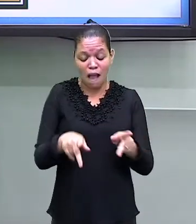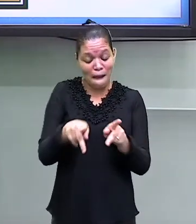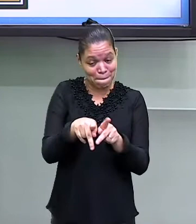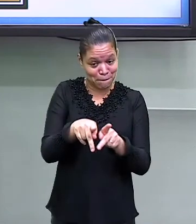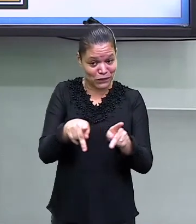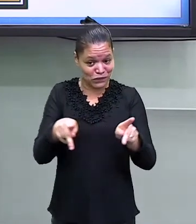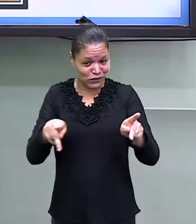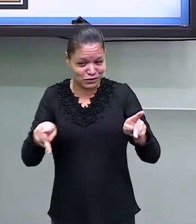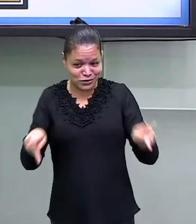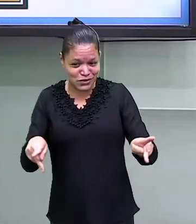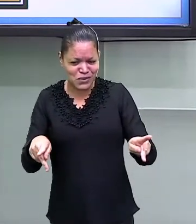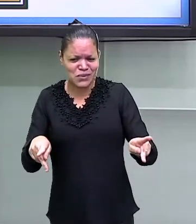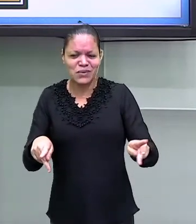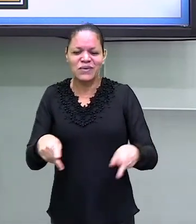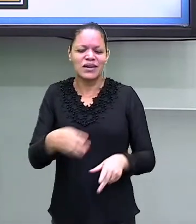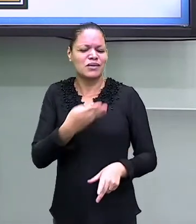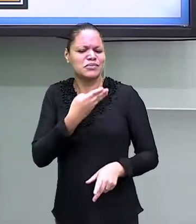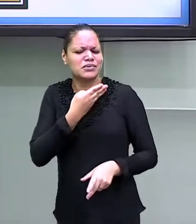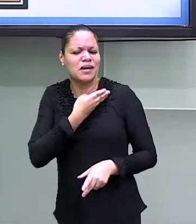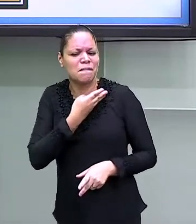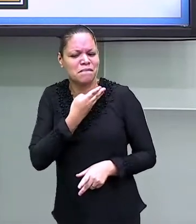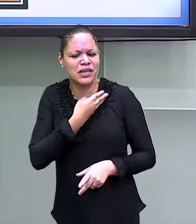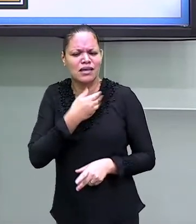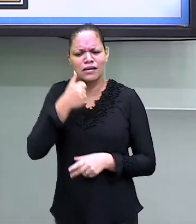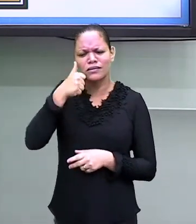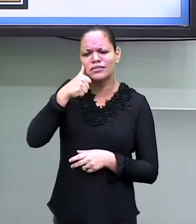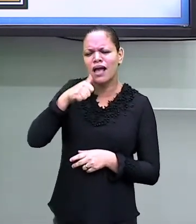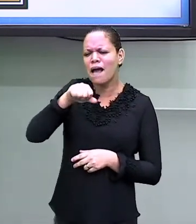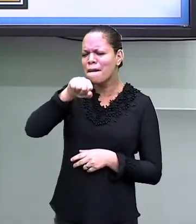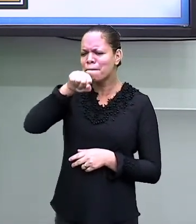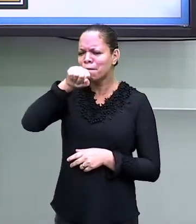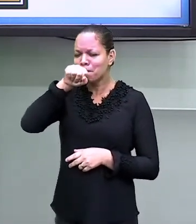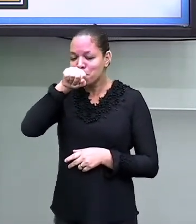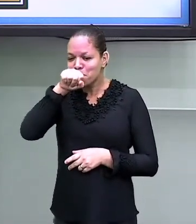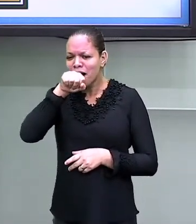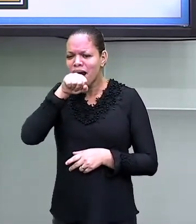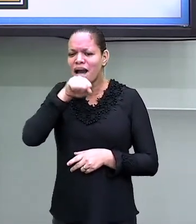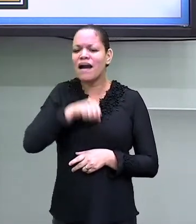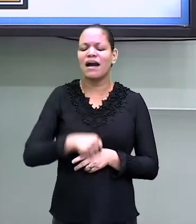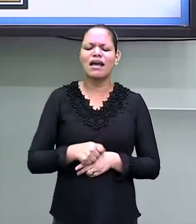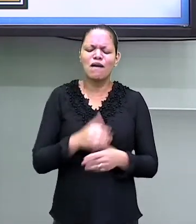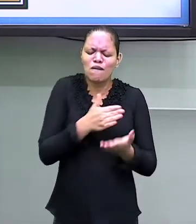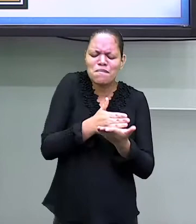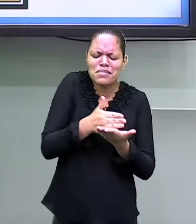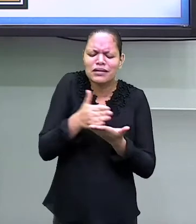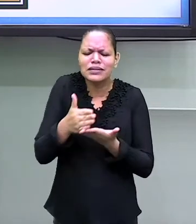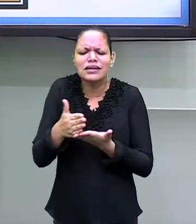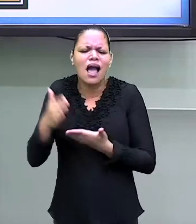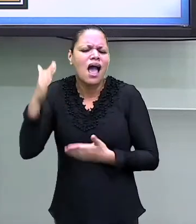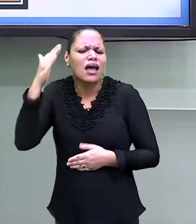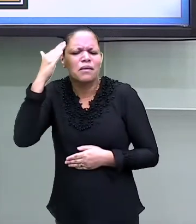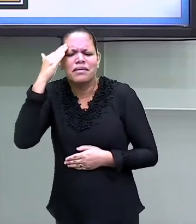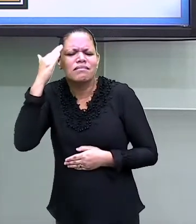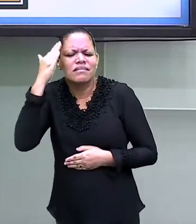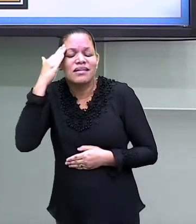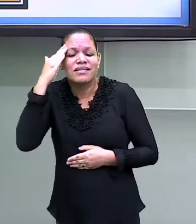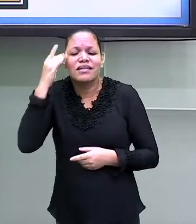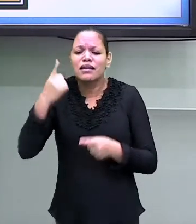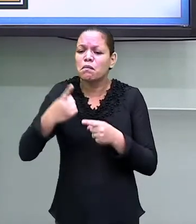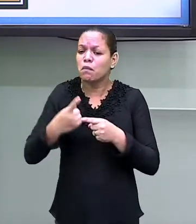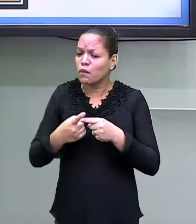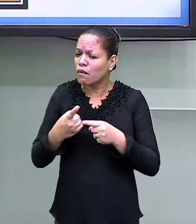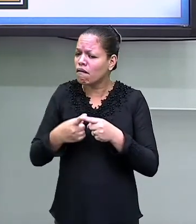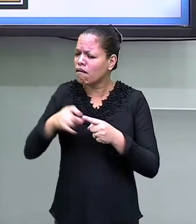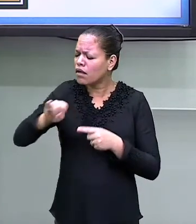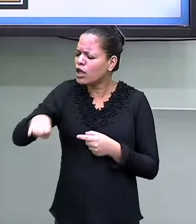e facilitar o aprendizado desse aluno. Então, crianças, se você está em casa, não está conseguindo entender o que a